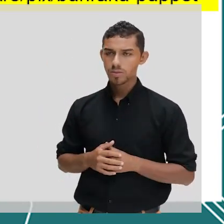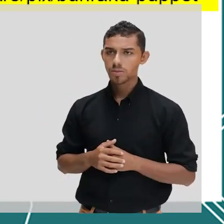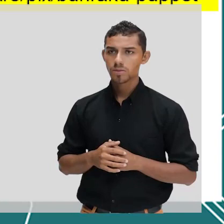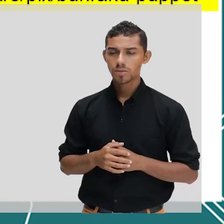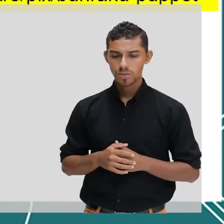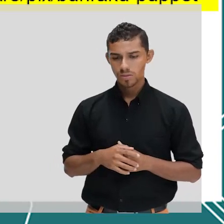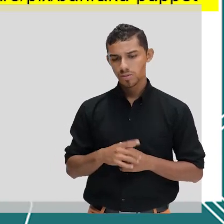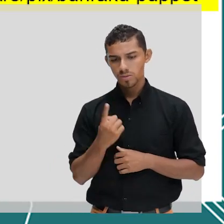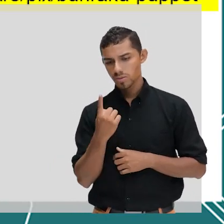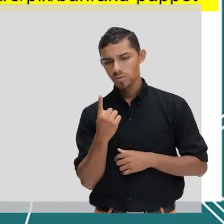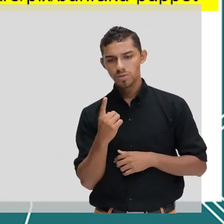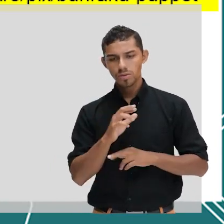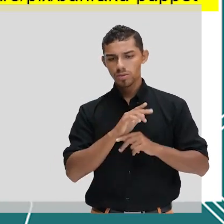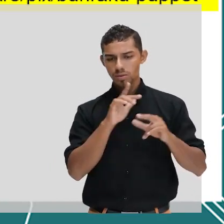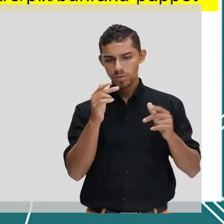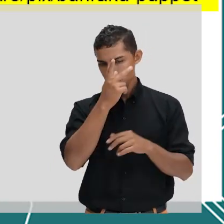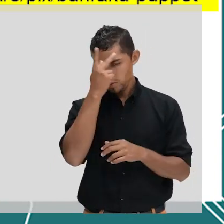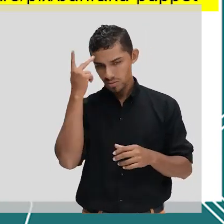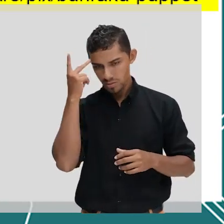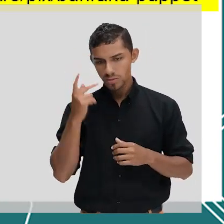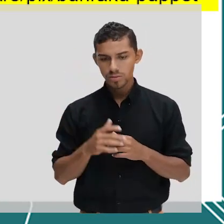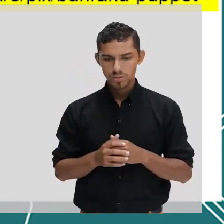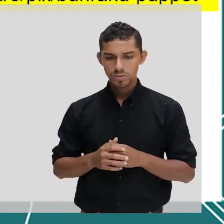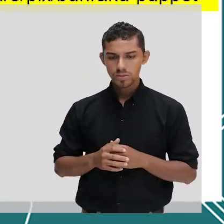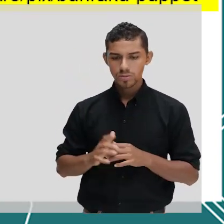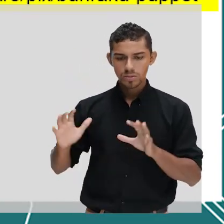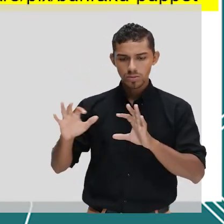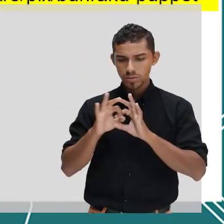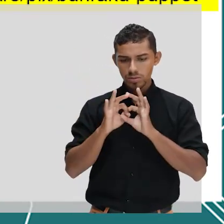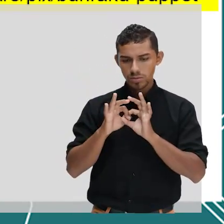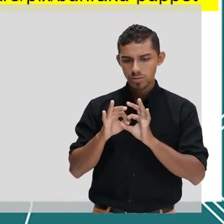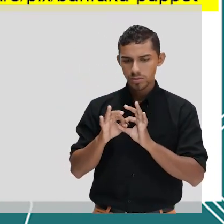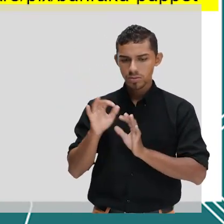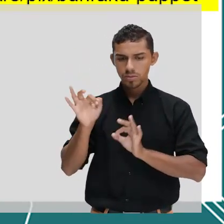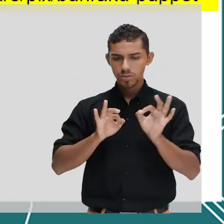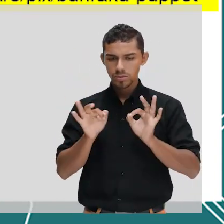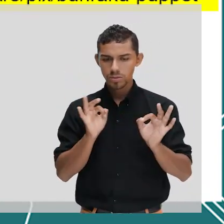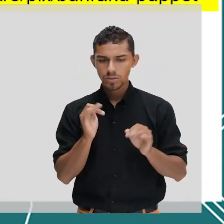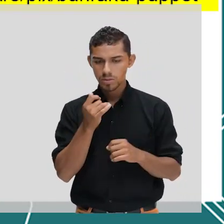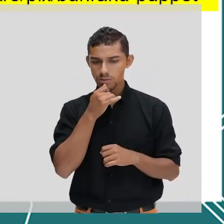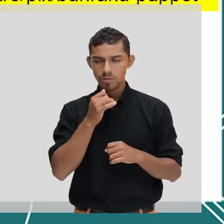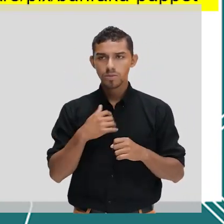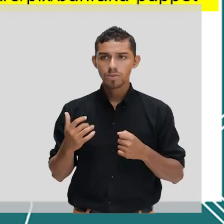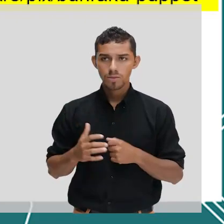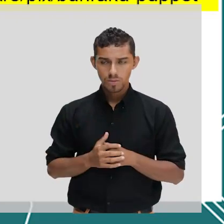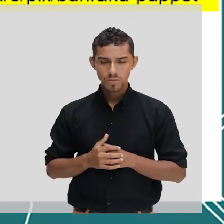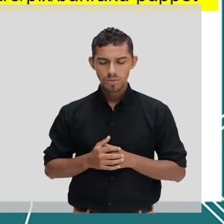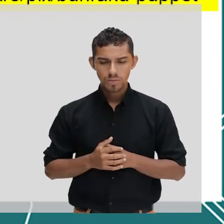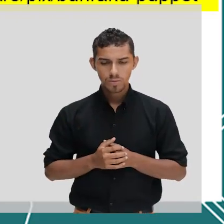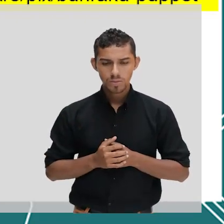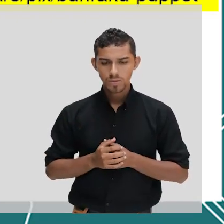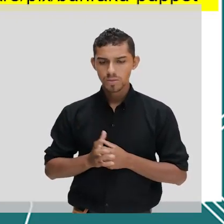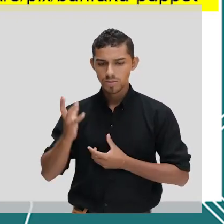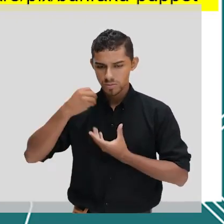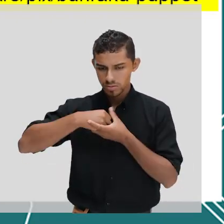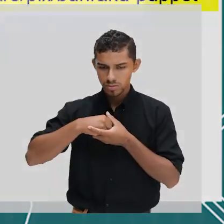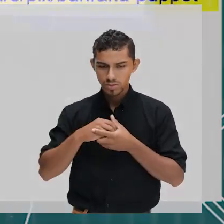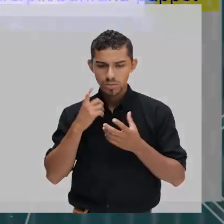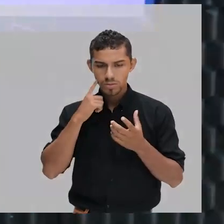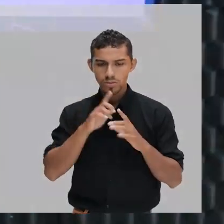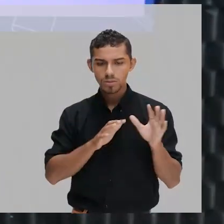ter um ou vários manipuladores, e eles são ligados à chave de comando que vai mexendo internamente